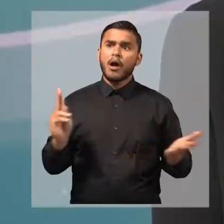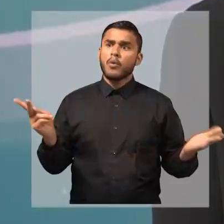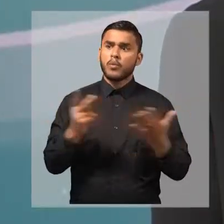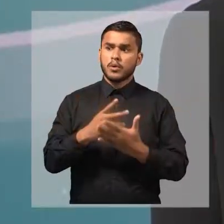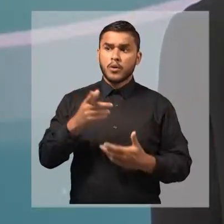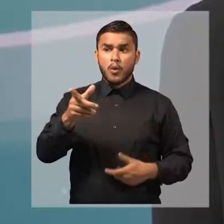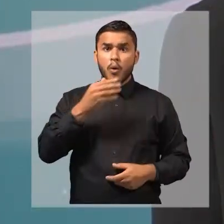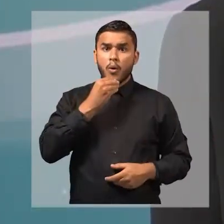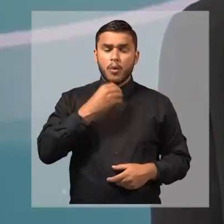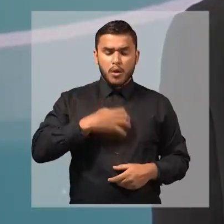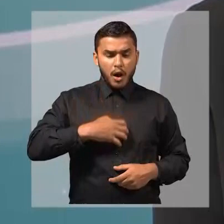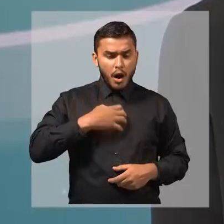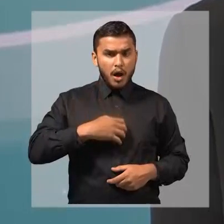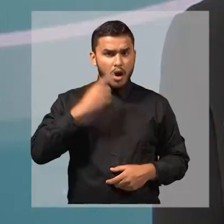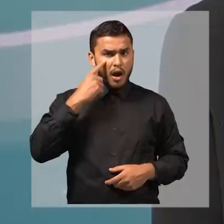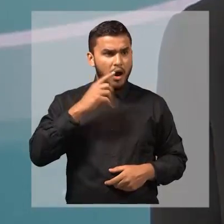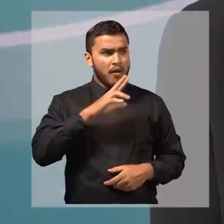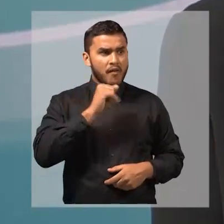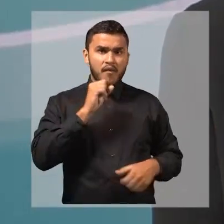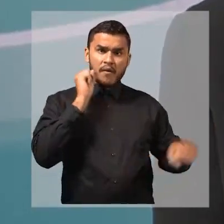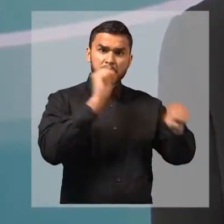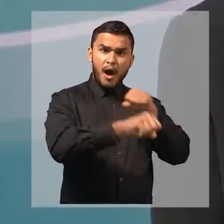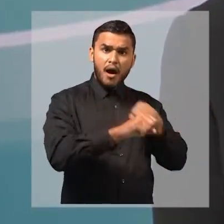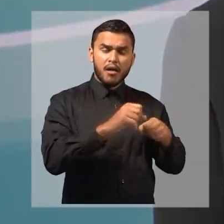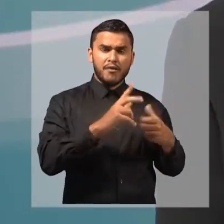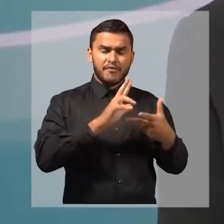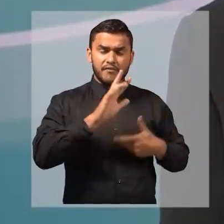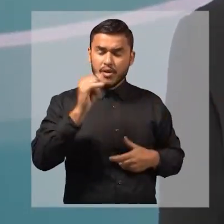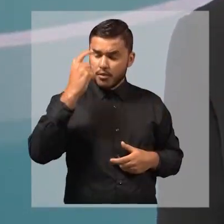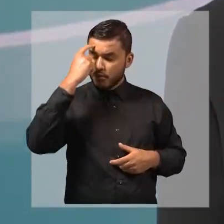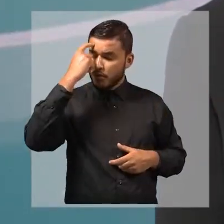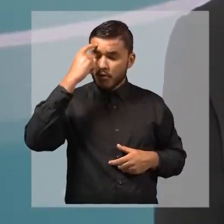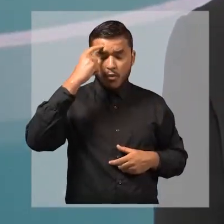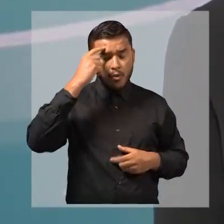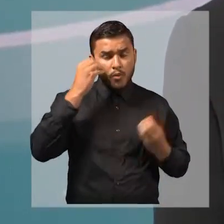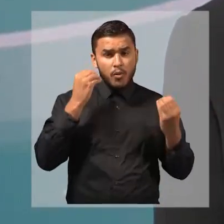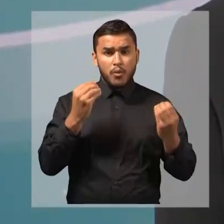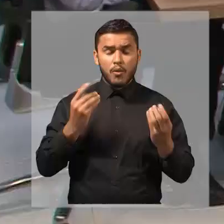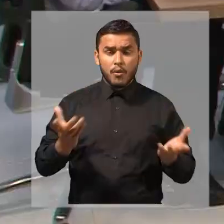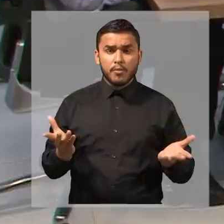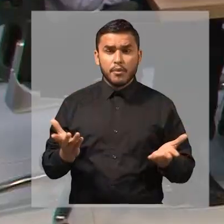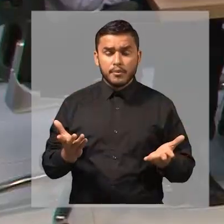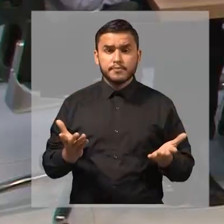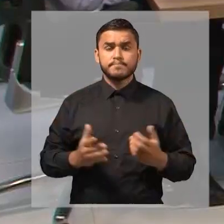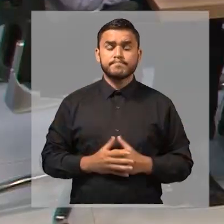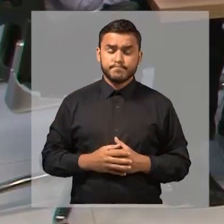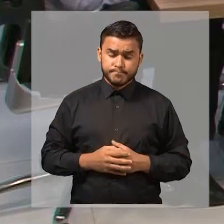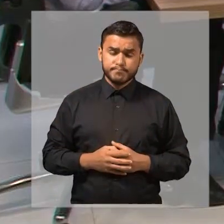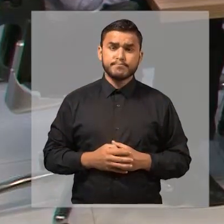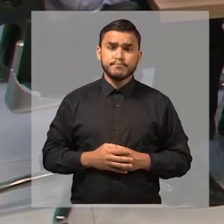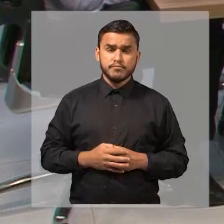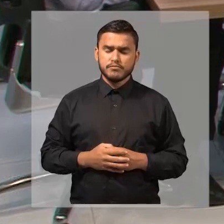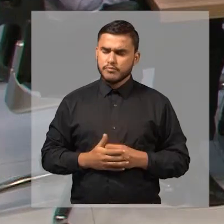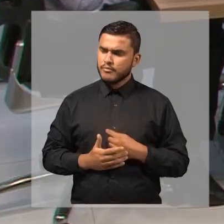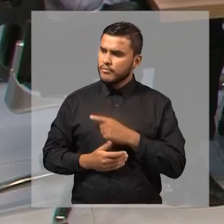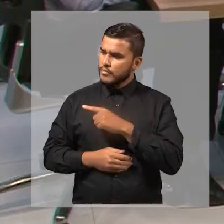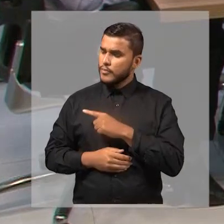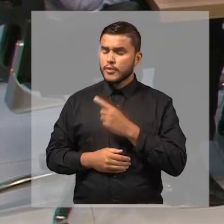na namorada, na mulher, na ex-mulher. Que loucura é essa? Pois é, mas então a gente não